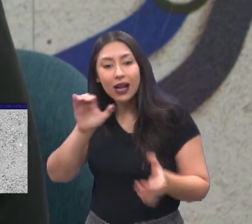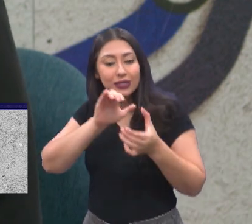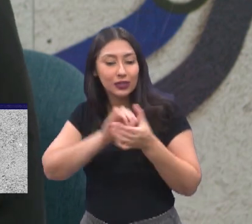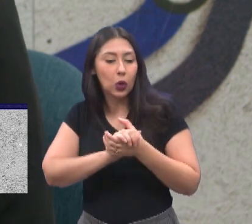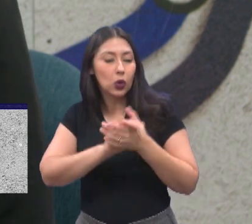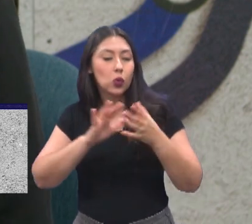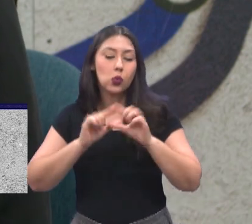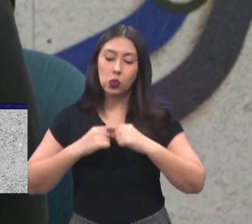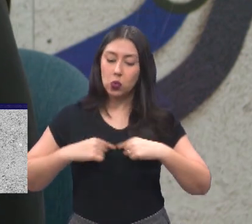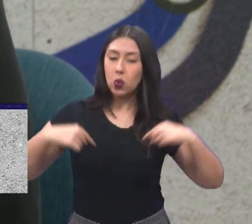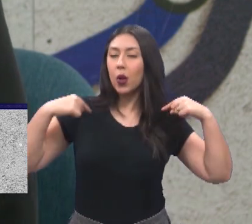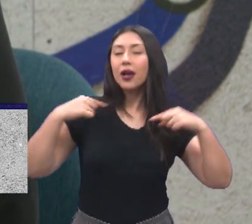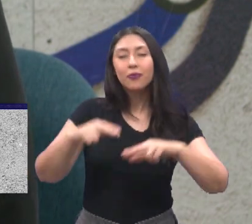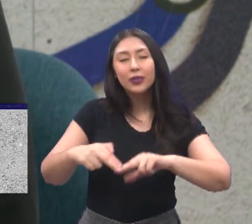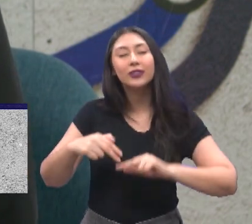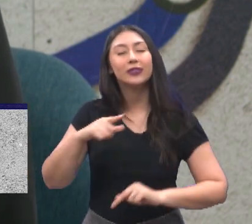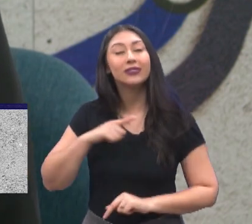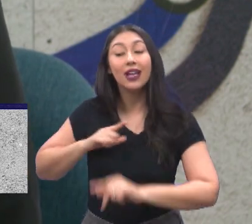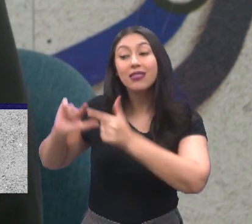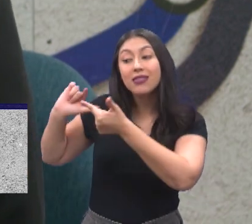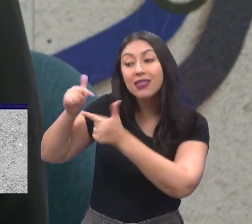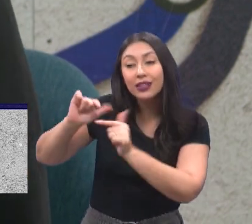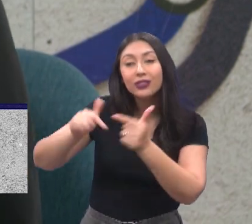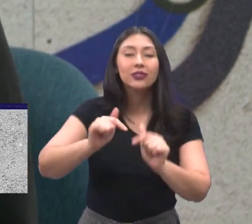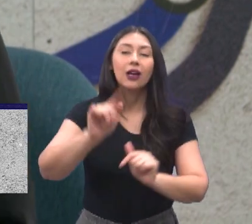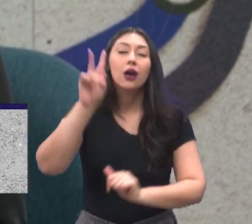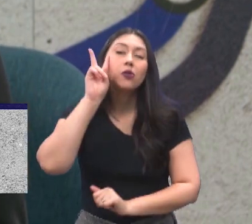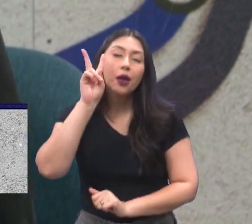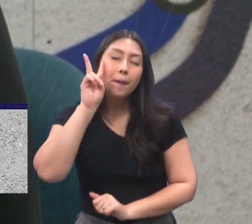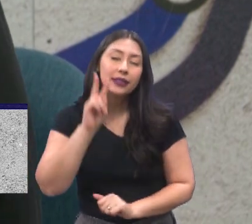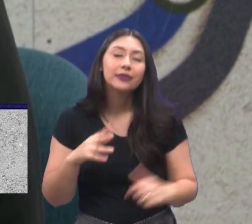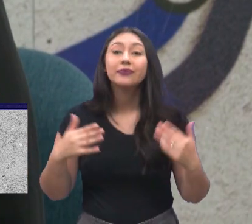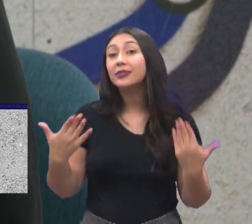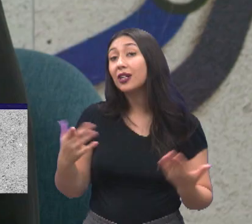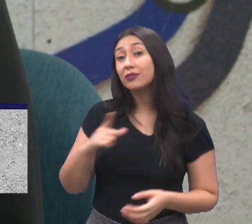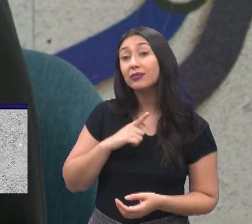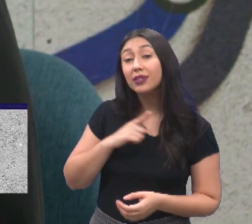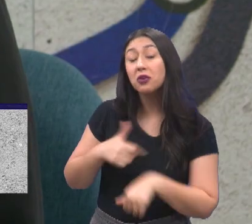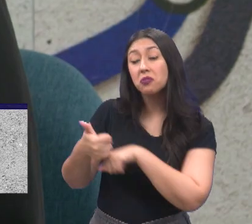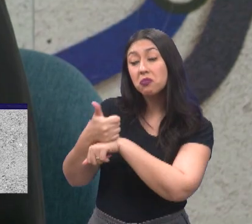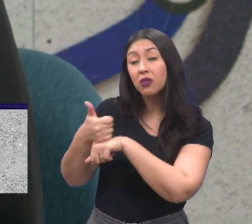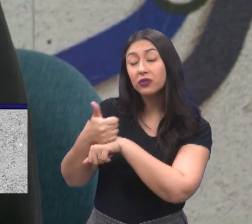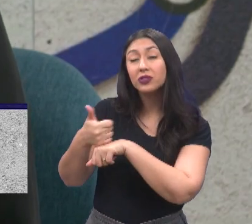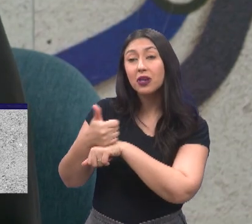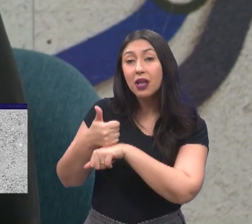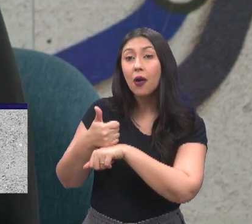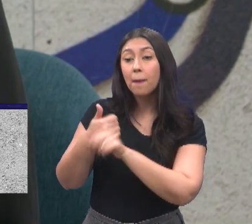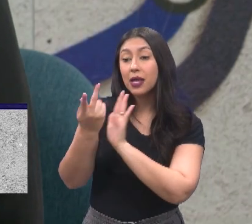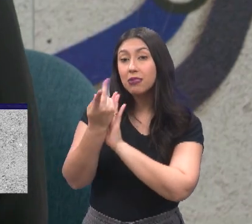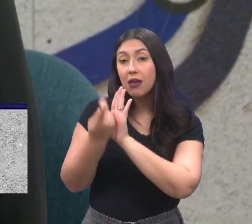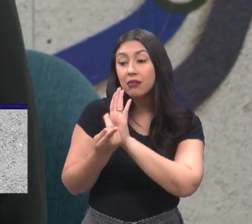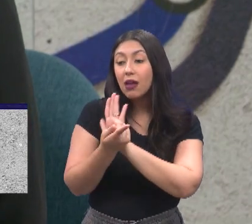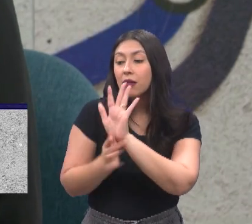essa memória, né? Então, quando você tem um joalheiro, um ourives, para executar o teu desenho, e aí